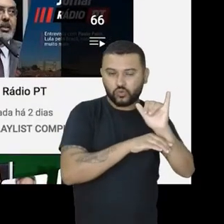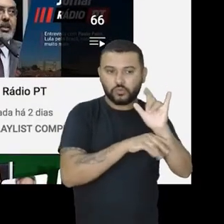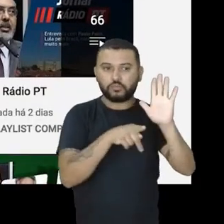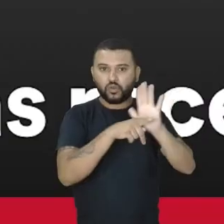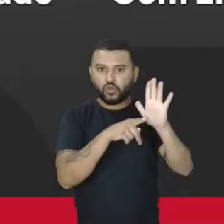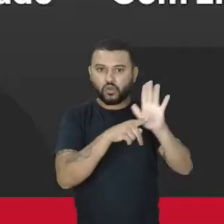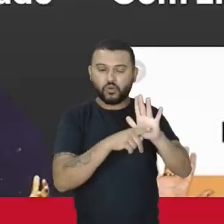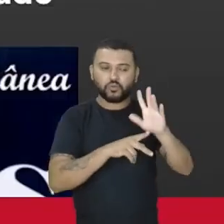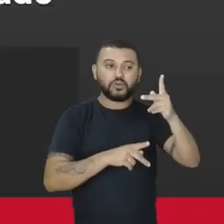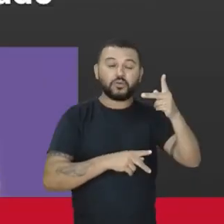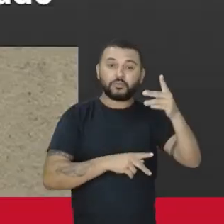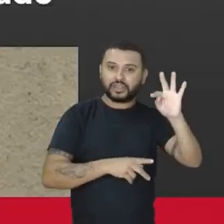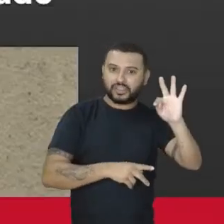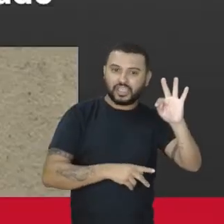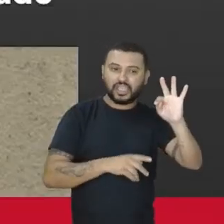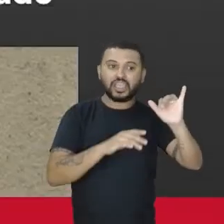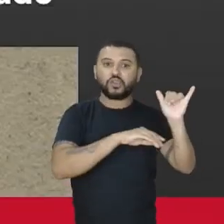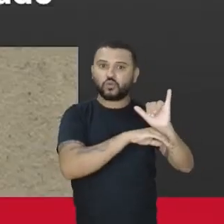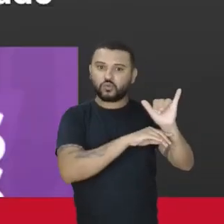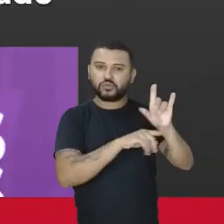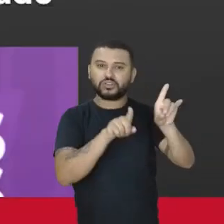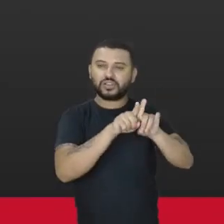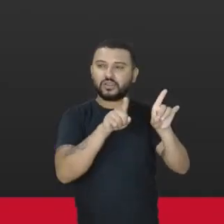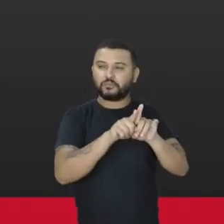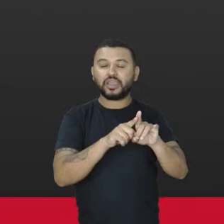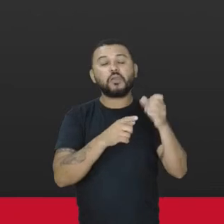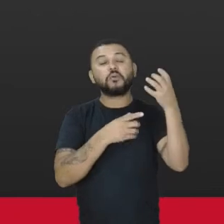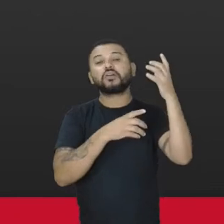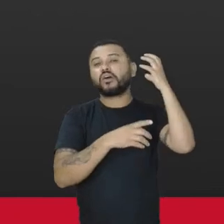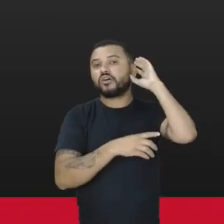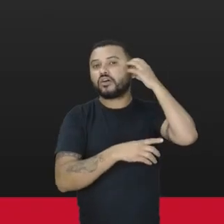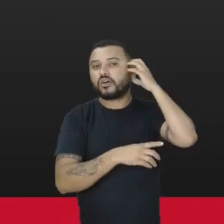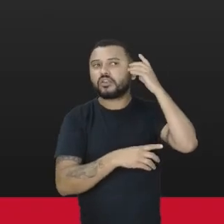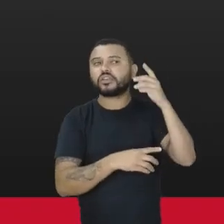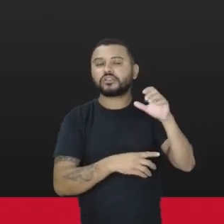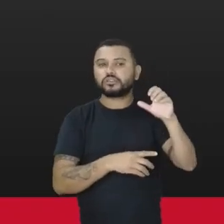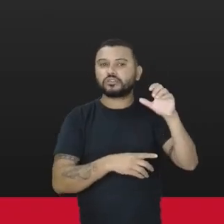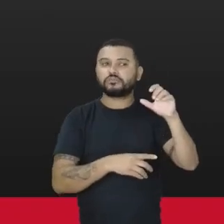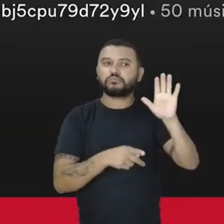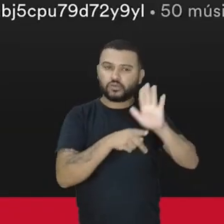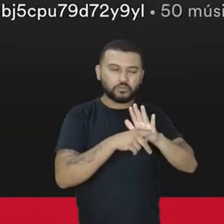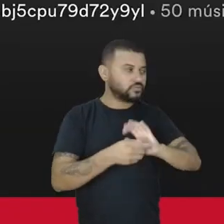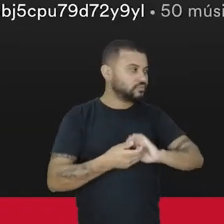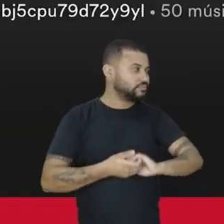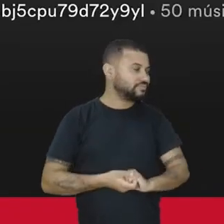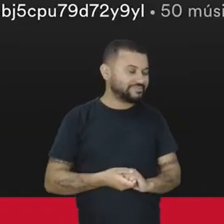canal da TV PT no YouTube ou em formato de podcast no Spotify.